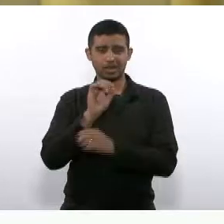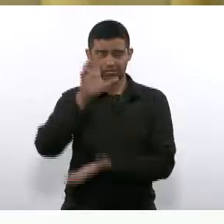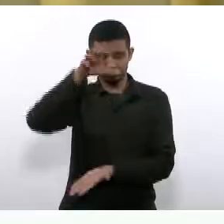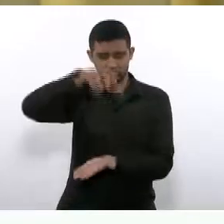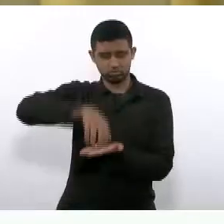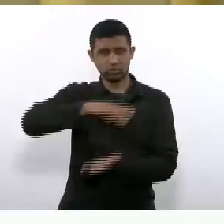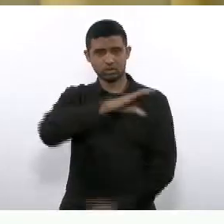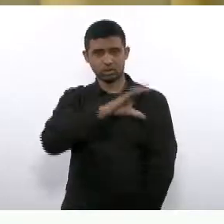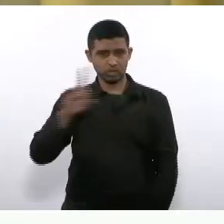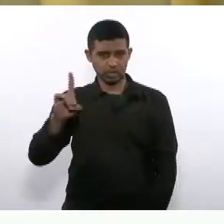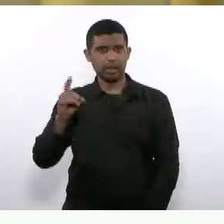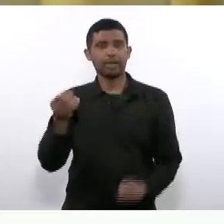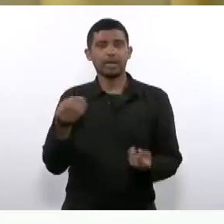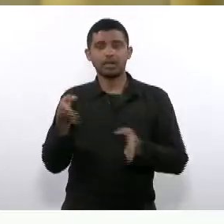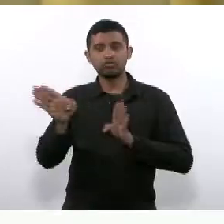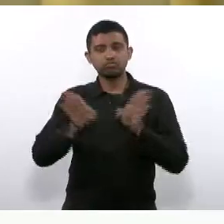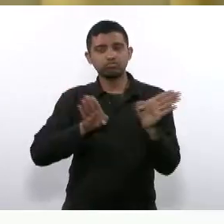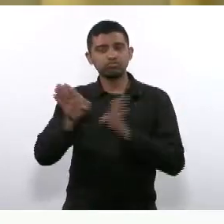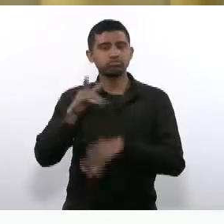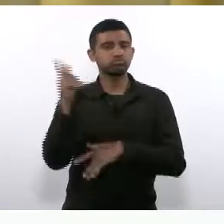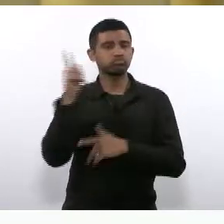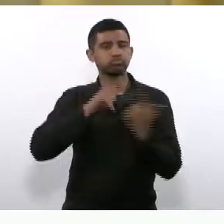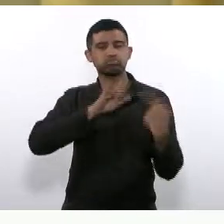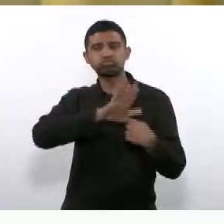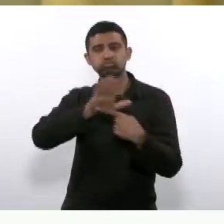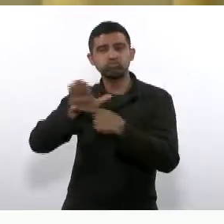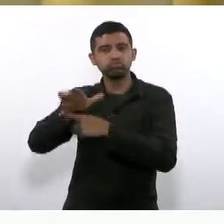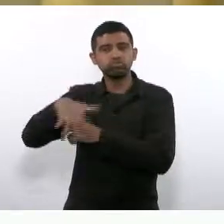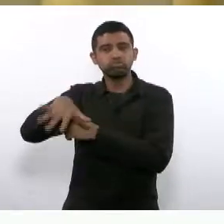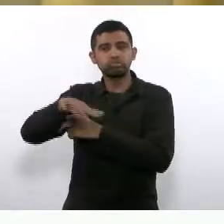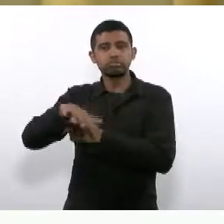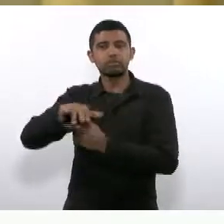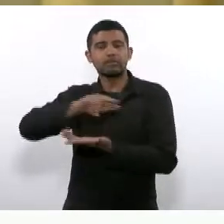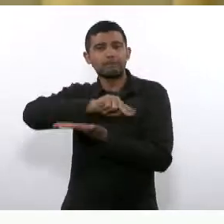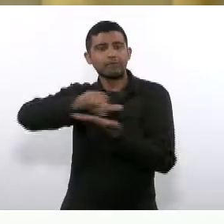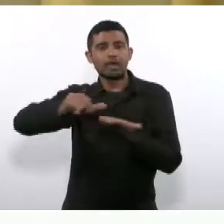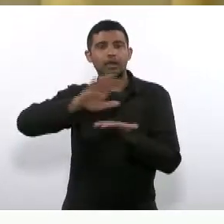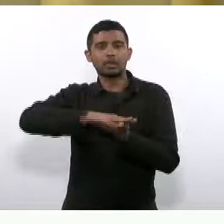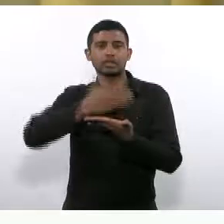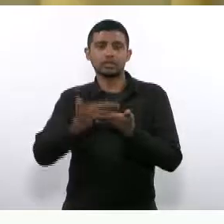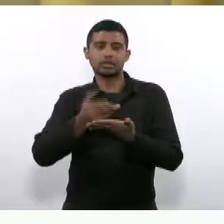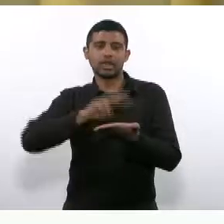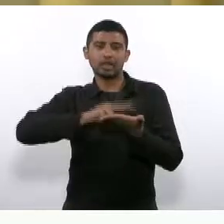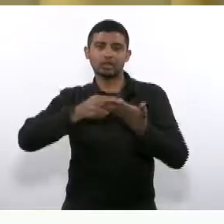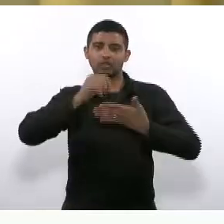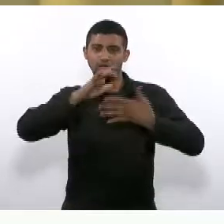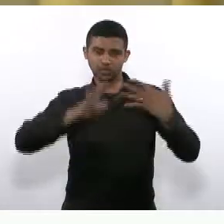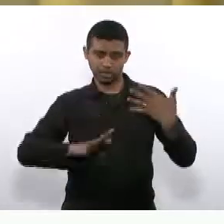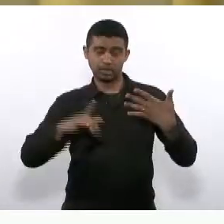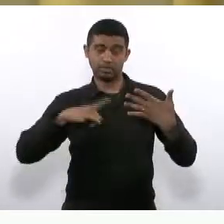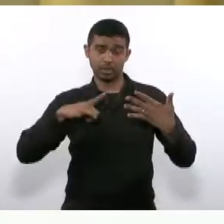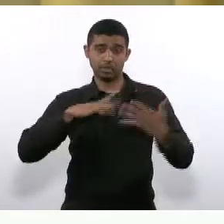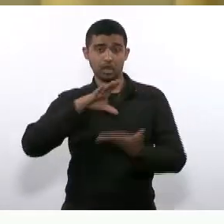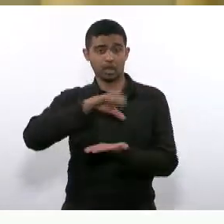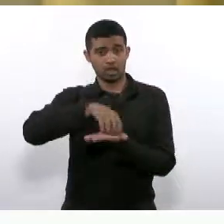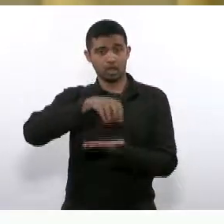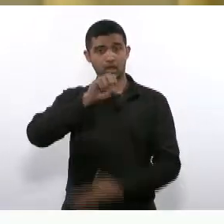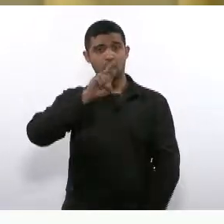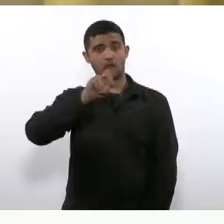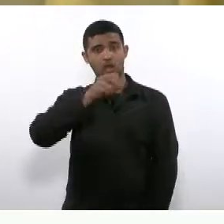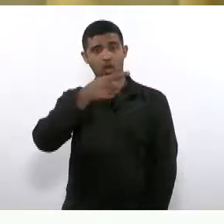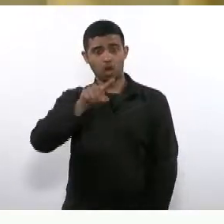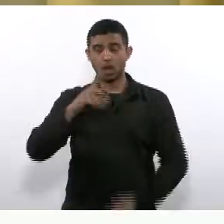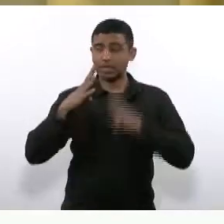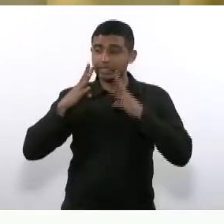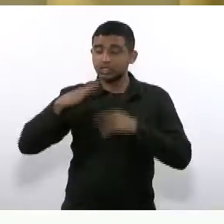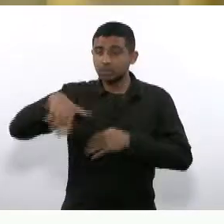coordenação de acessibilidade para atender a demanda por intérprete de Libras nos órgãos estaduais de atendimento ao